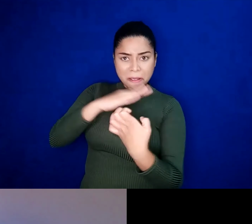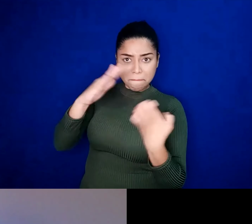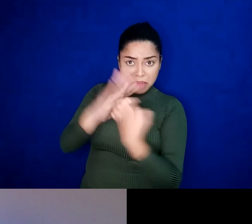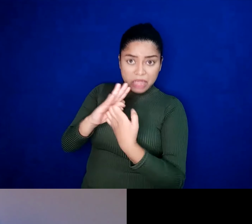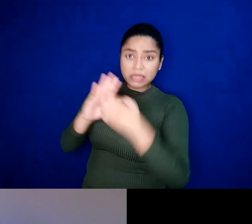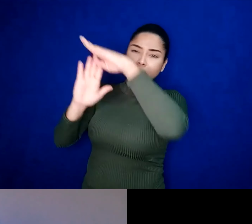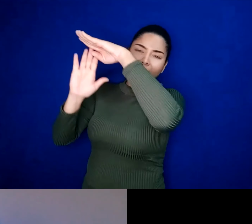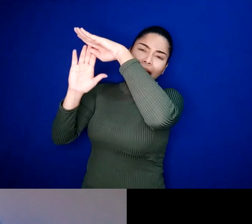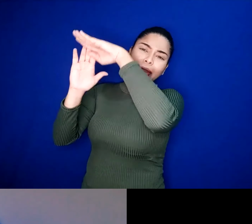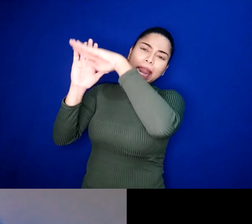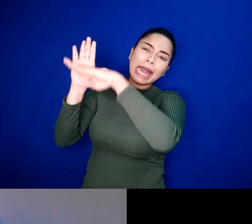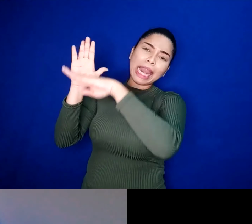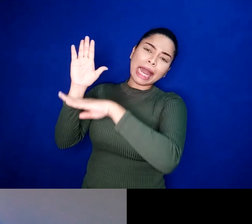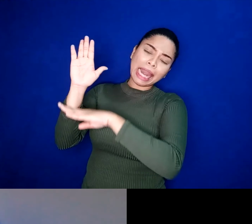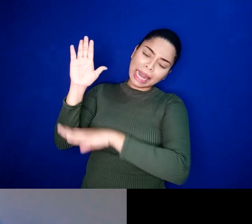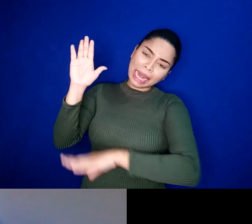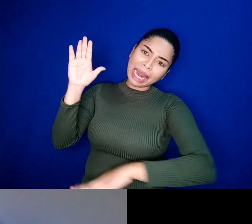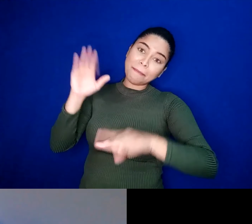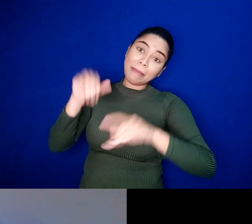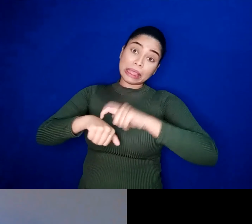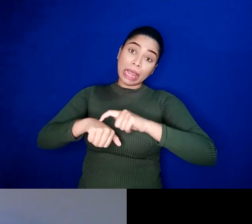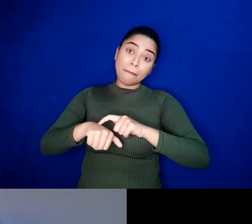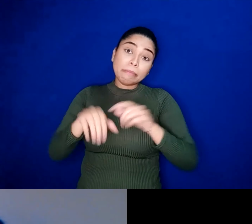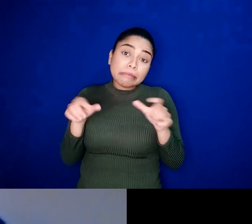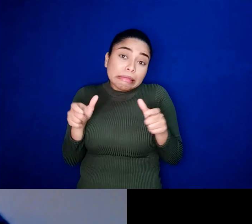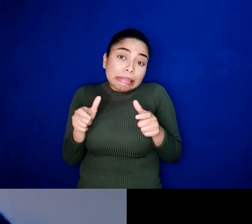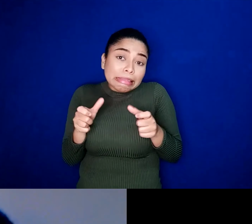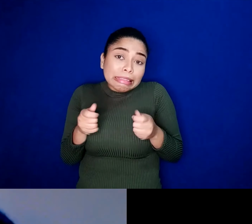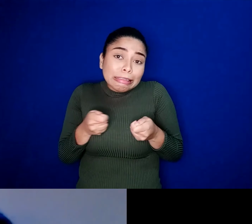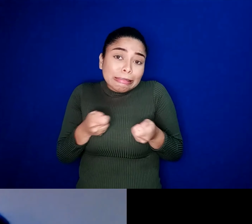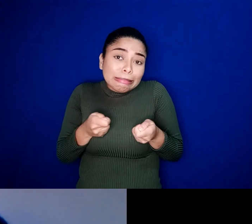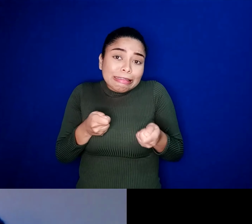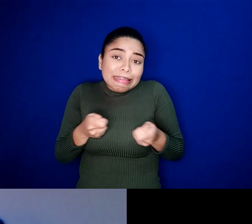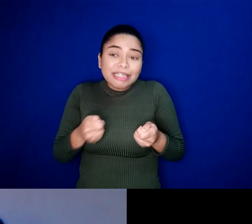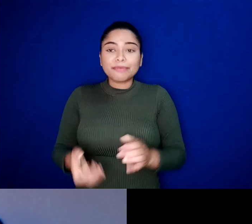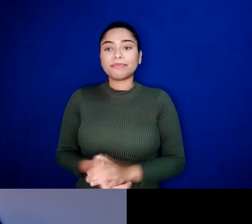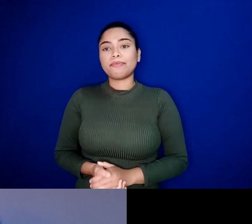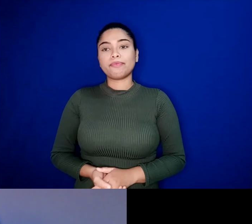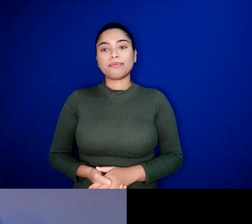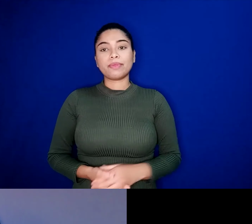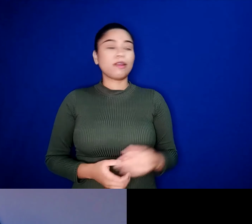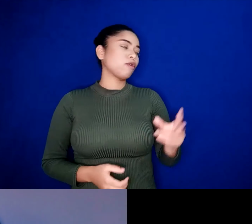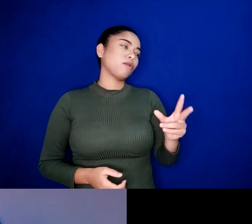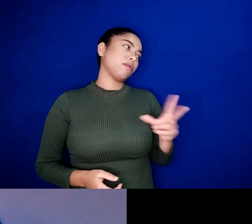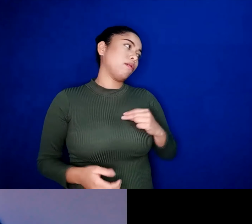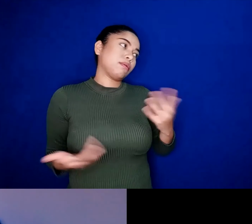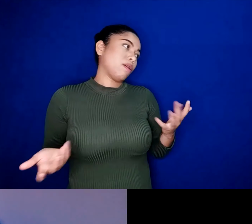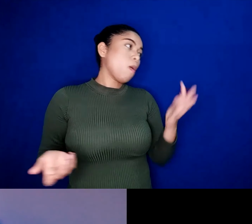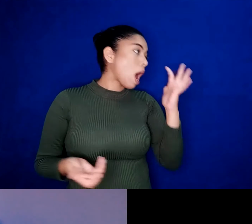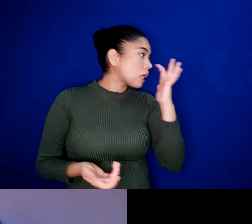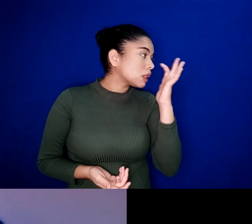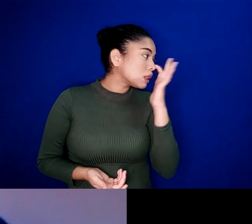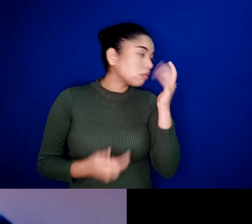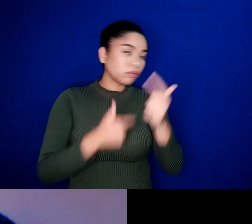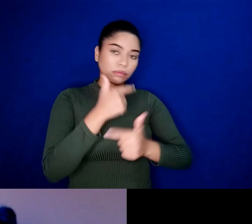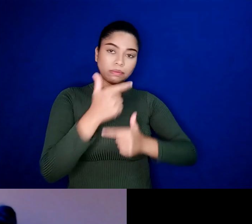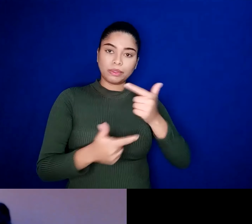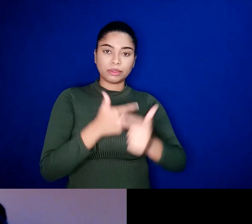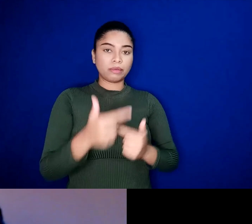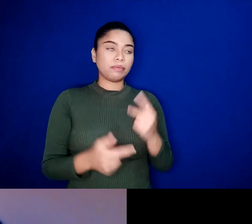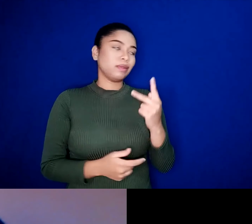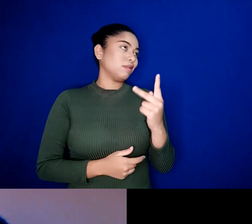é que eu tempo não me permite o Marcelo eu já gostava muito do seu trabalho já admirava acompanhava de certa forma